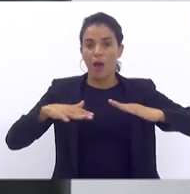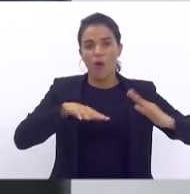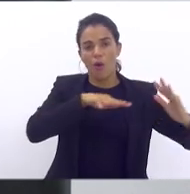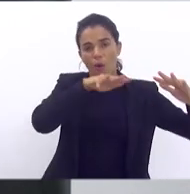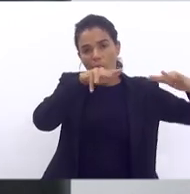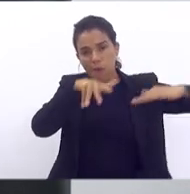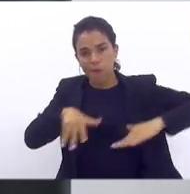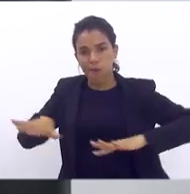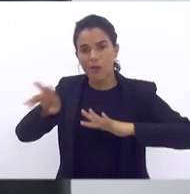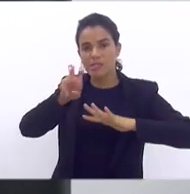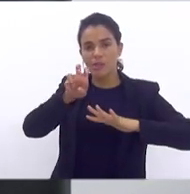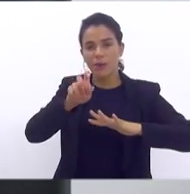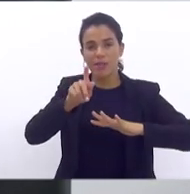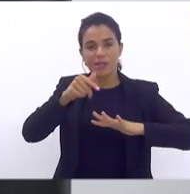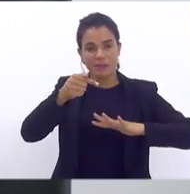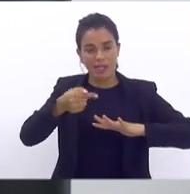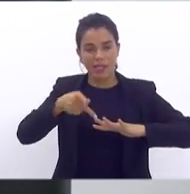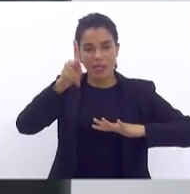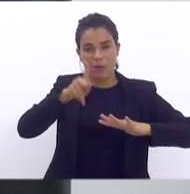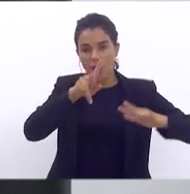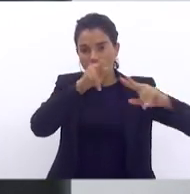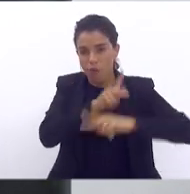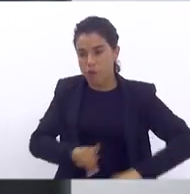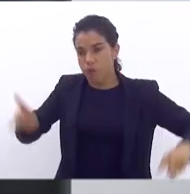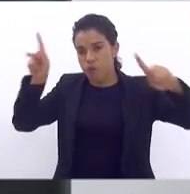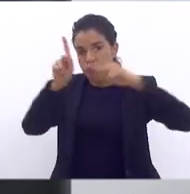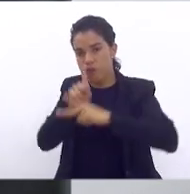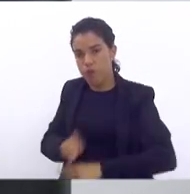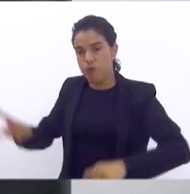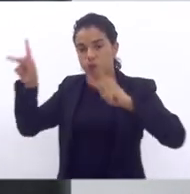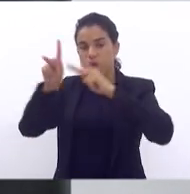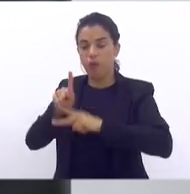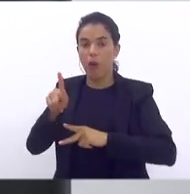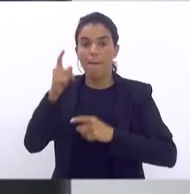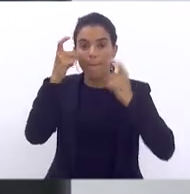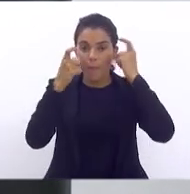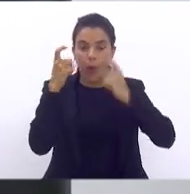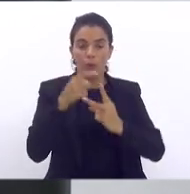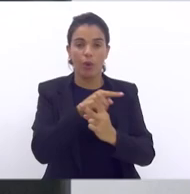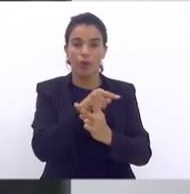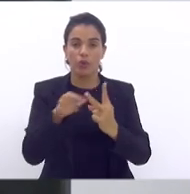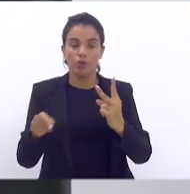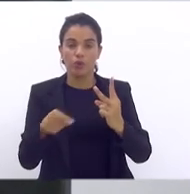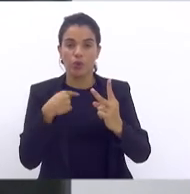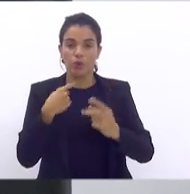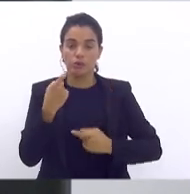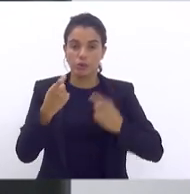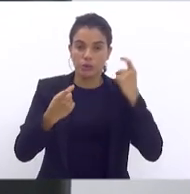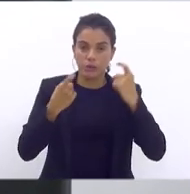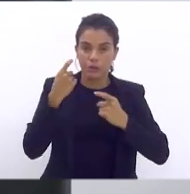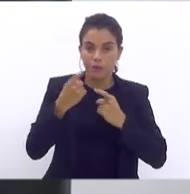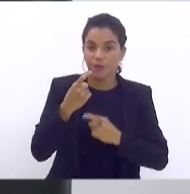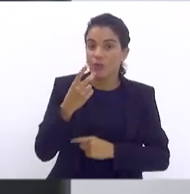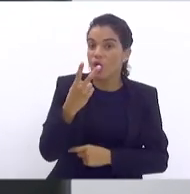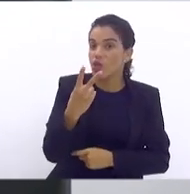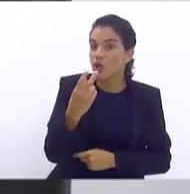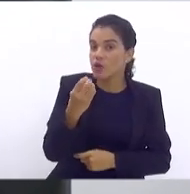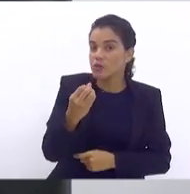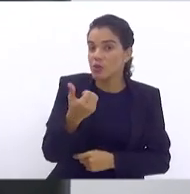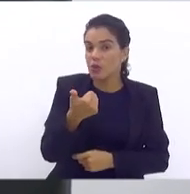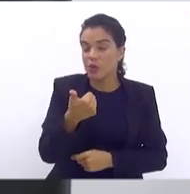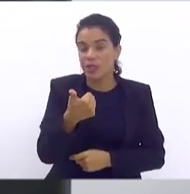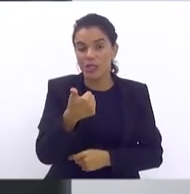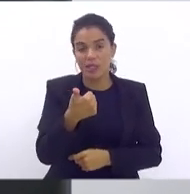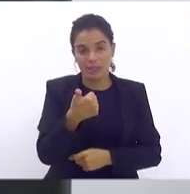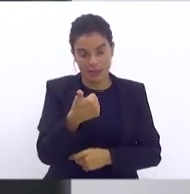mais de 57 km por hora preocupou a dupla que tomava conta do navio parado na Baía de Guanabara desde 2016. Então, tinha